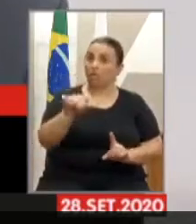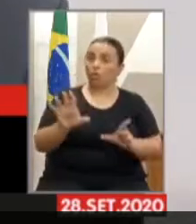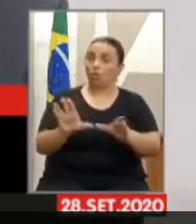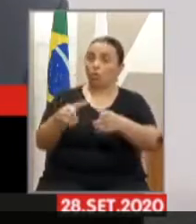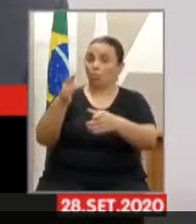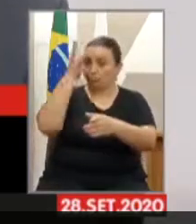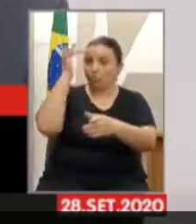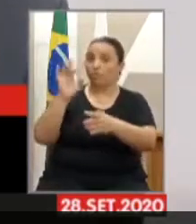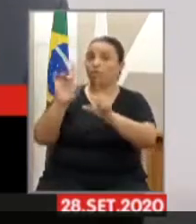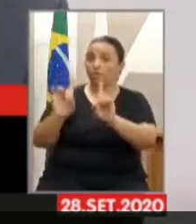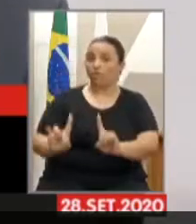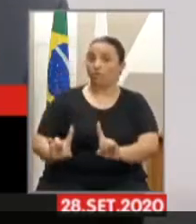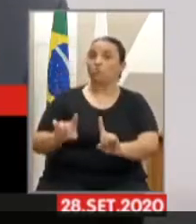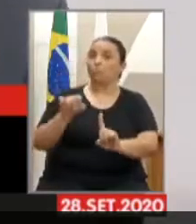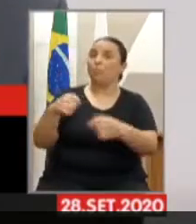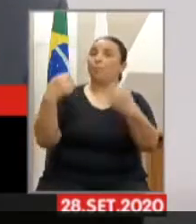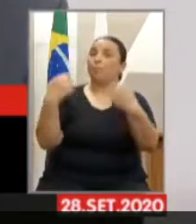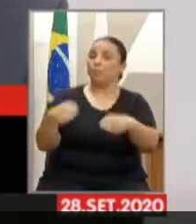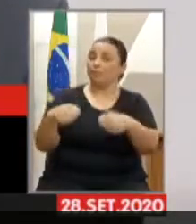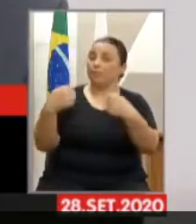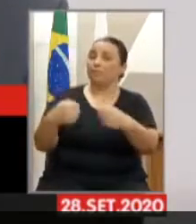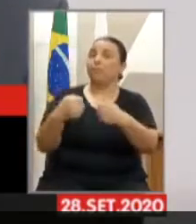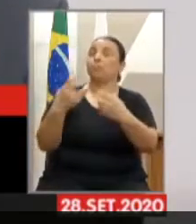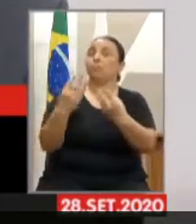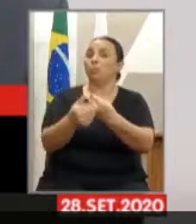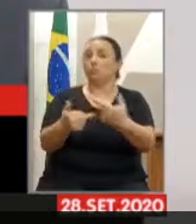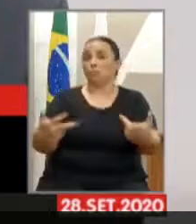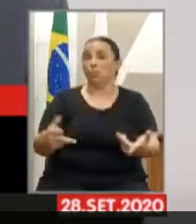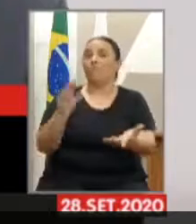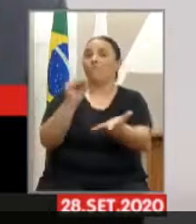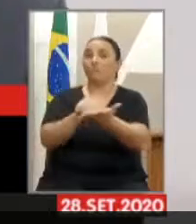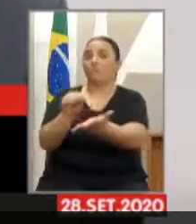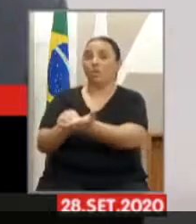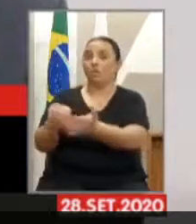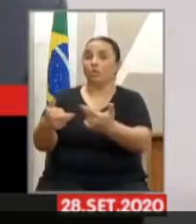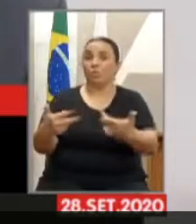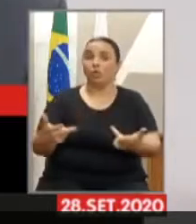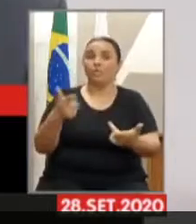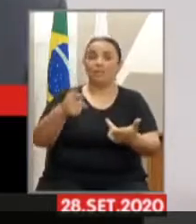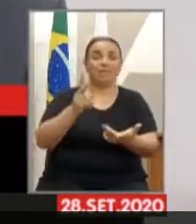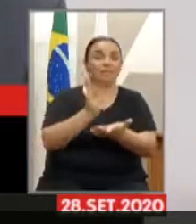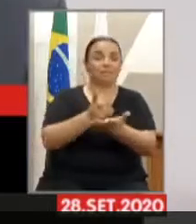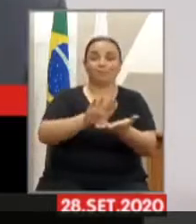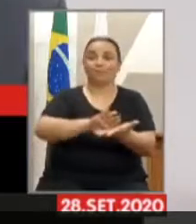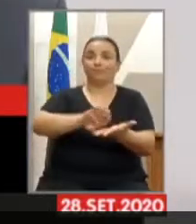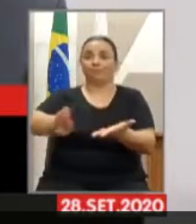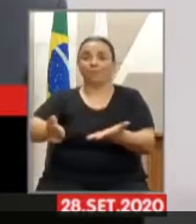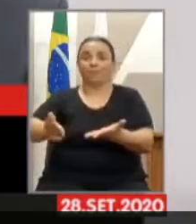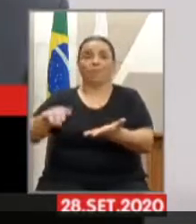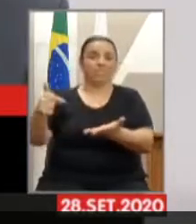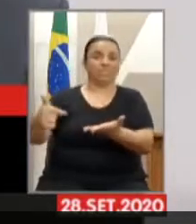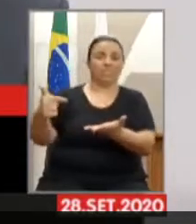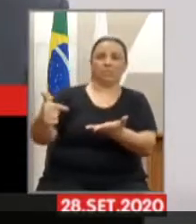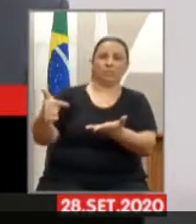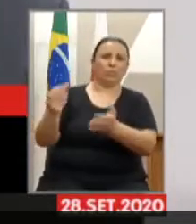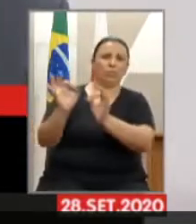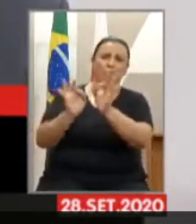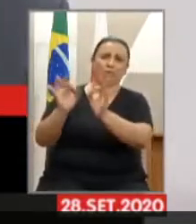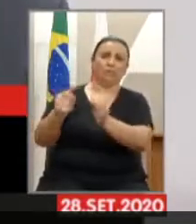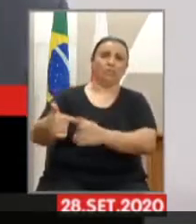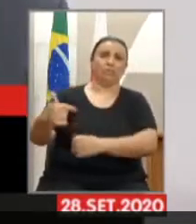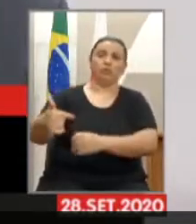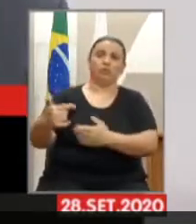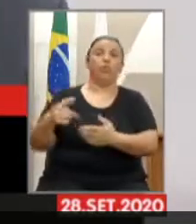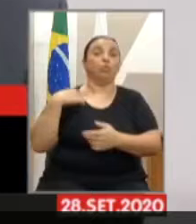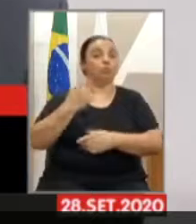o que faltam para elas, e o tanto que elas ficaram relegadas a um segundo plano durante muitos anos. Nós temos que mudar essa